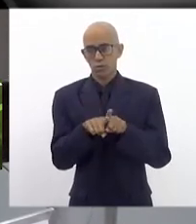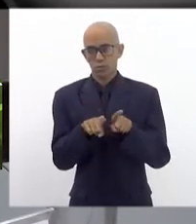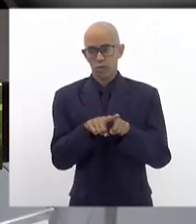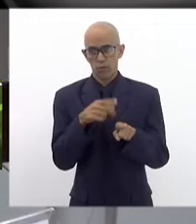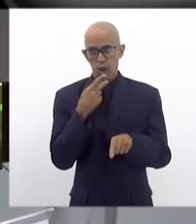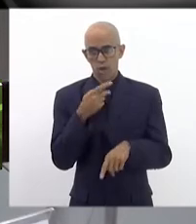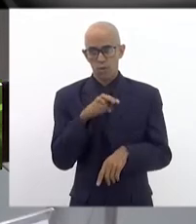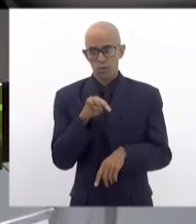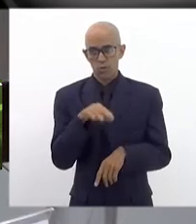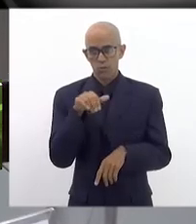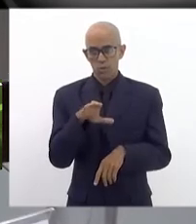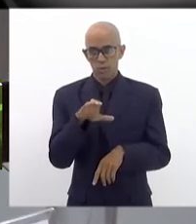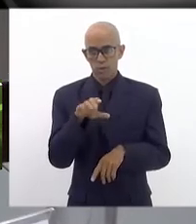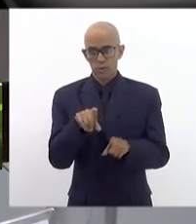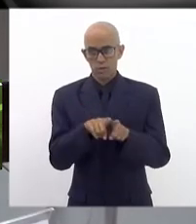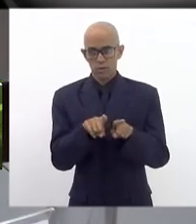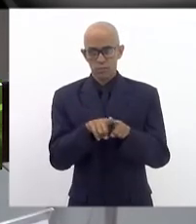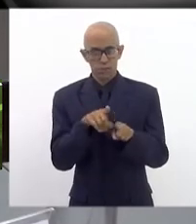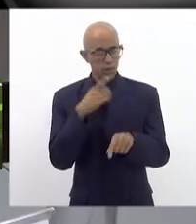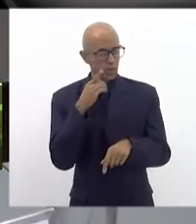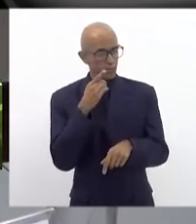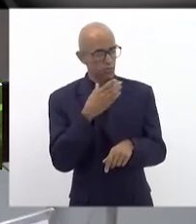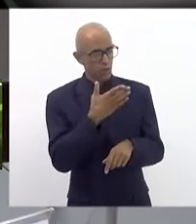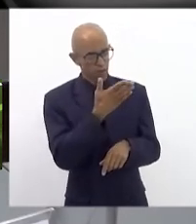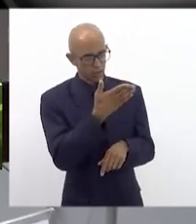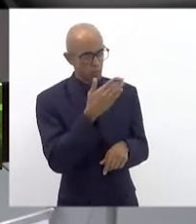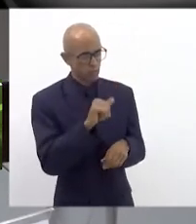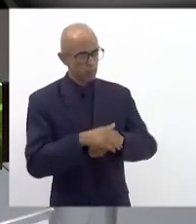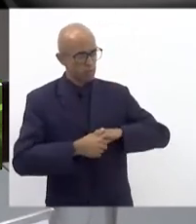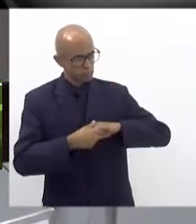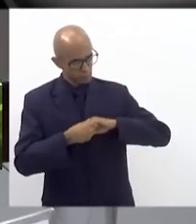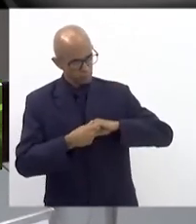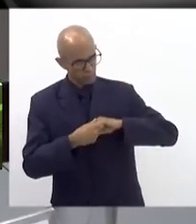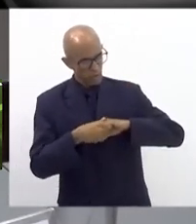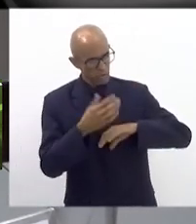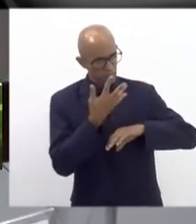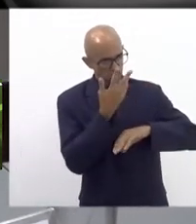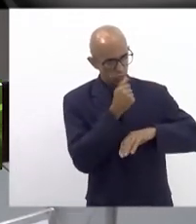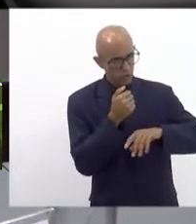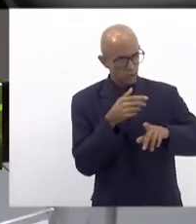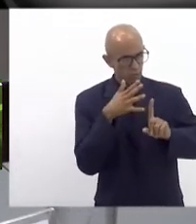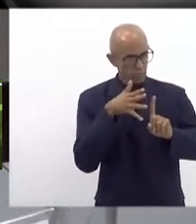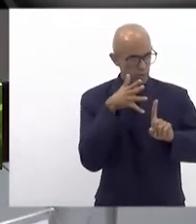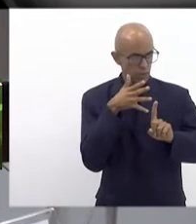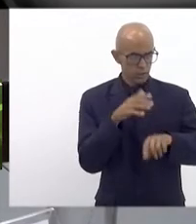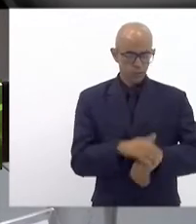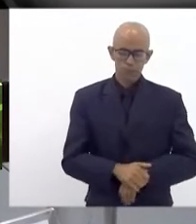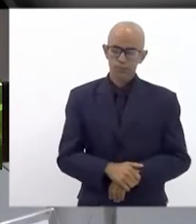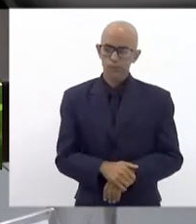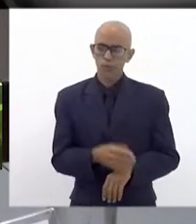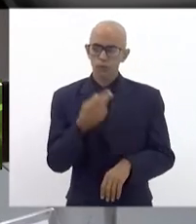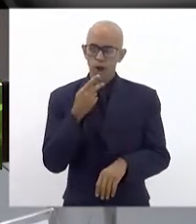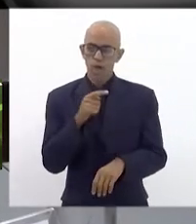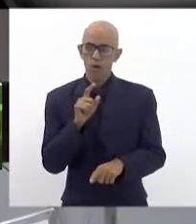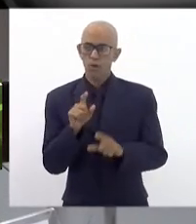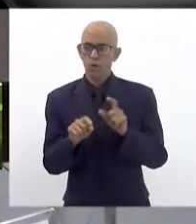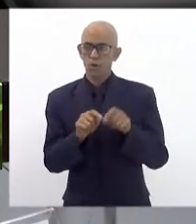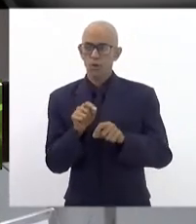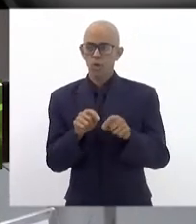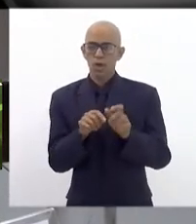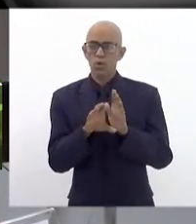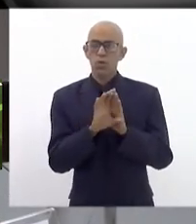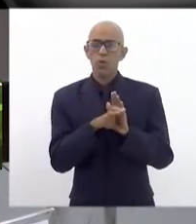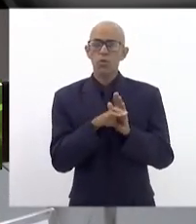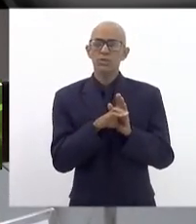também, o deputado Carlos Mink também cumprimenta o senhor, também fez uma brilhante apresentação. Definir o que é ciência,